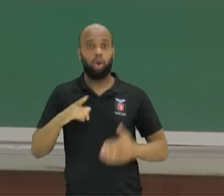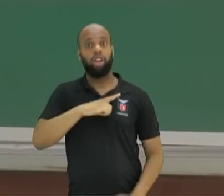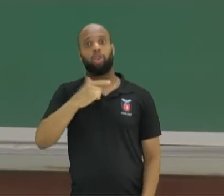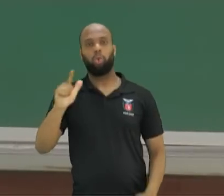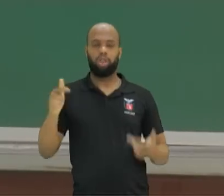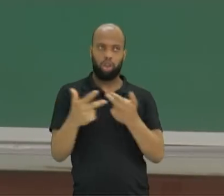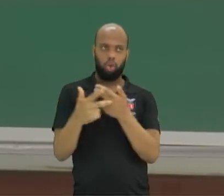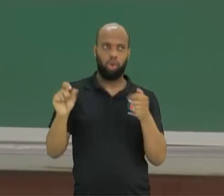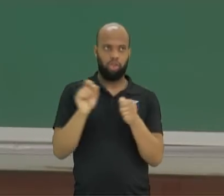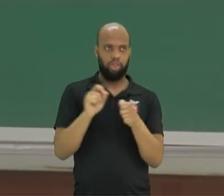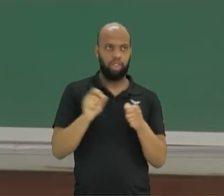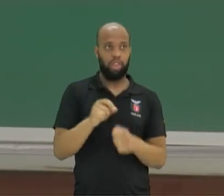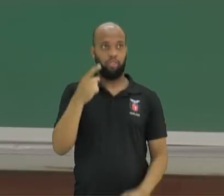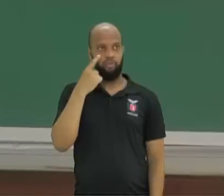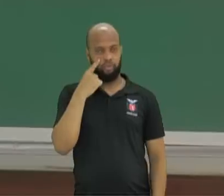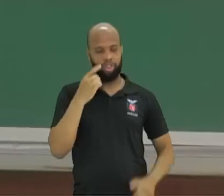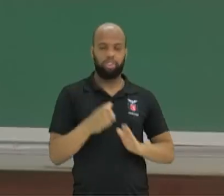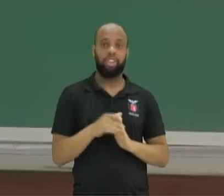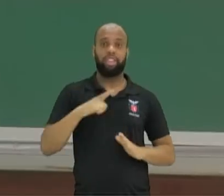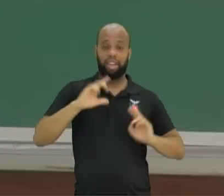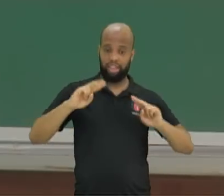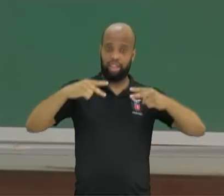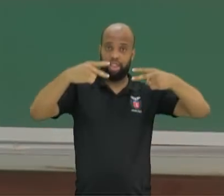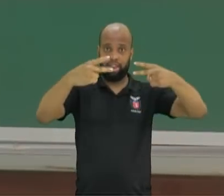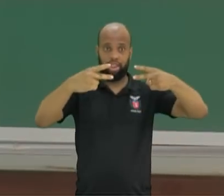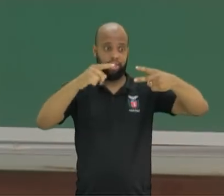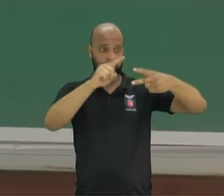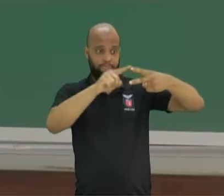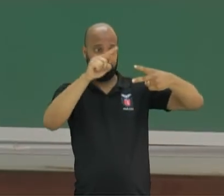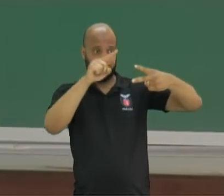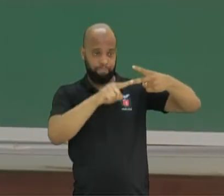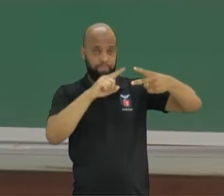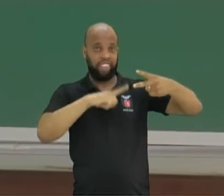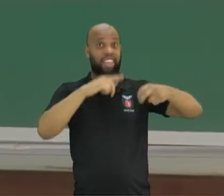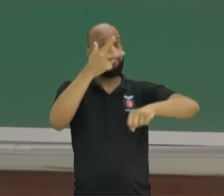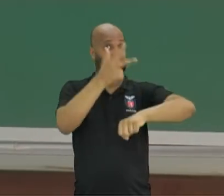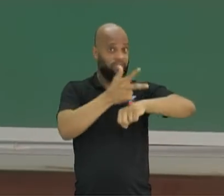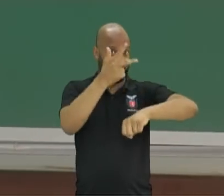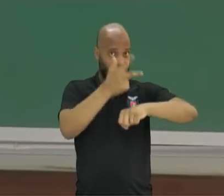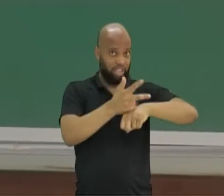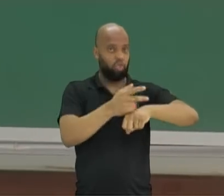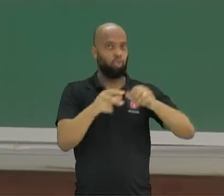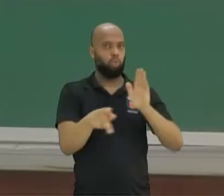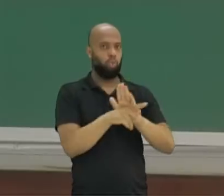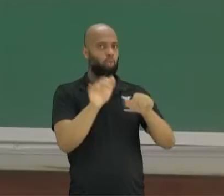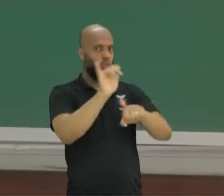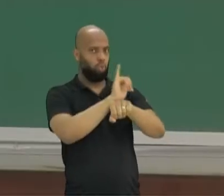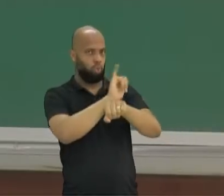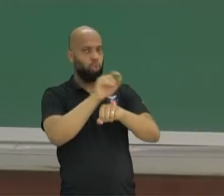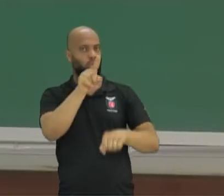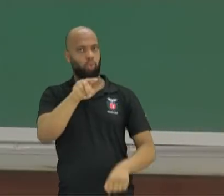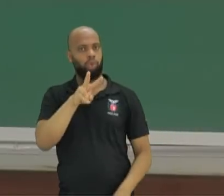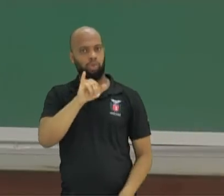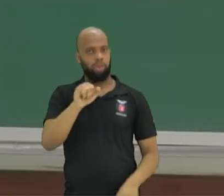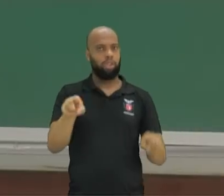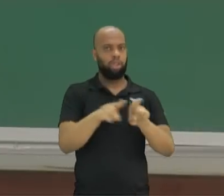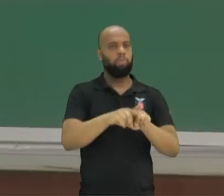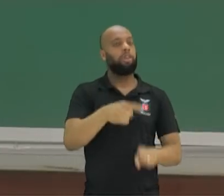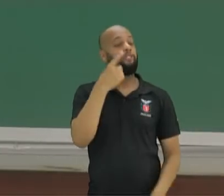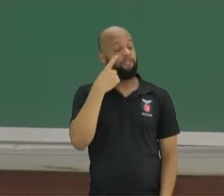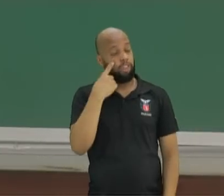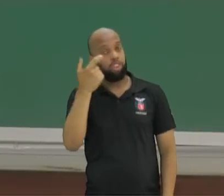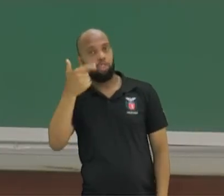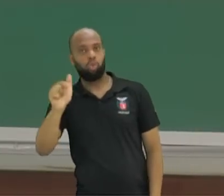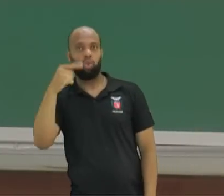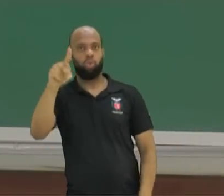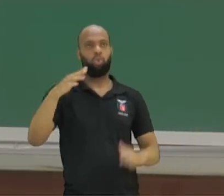vocês. Olha só, nós temos aqui 2 vídeos novamente do YouTube para vocês darem uma olhada